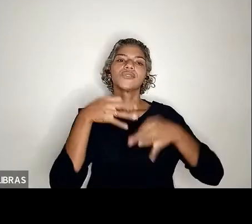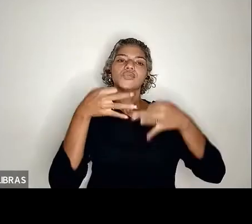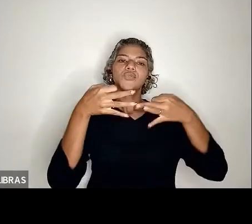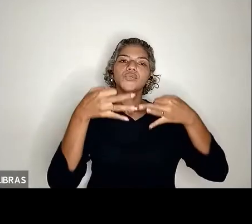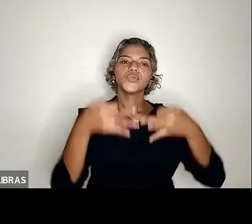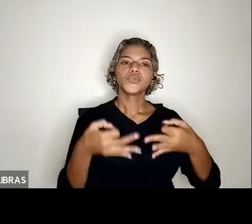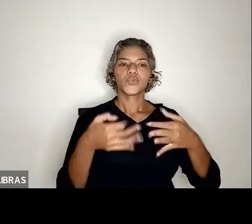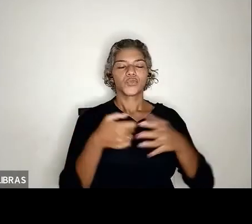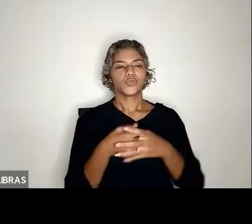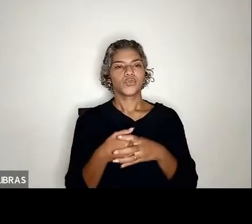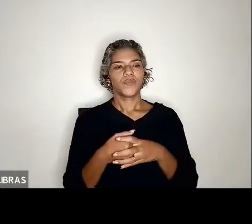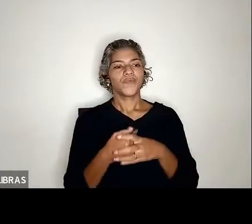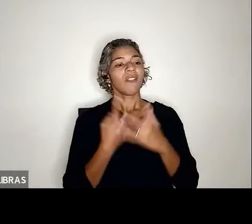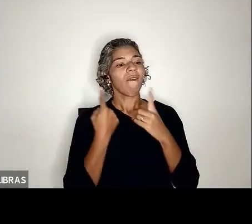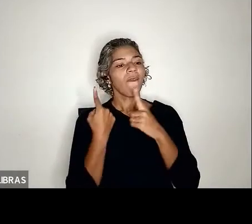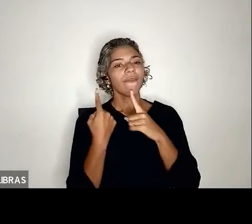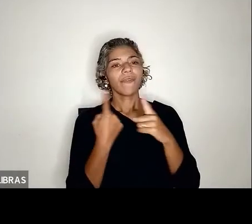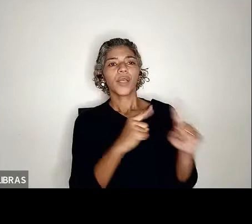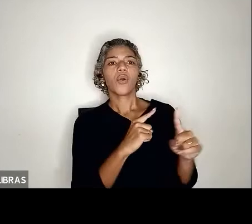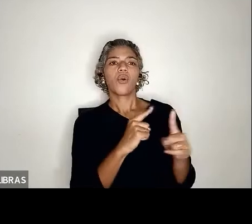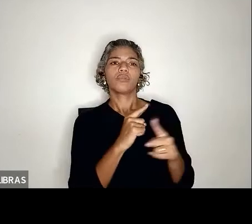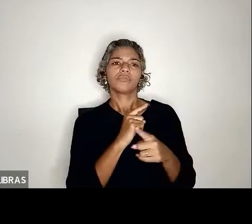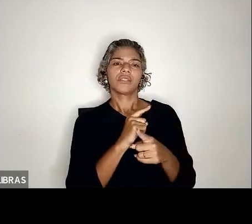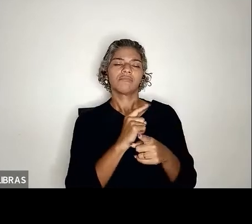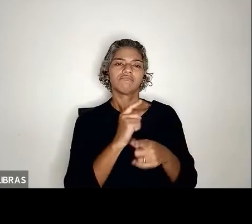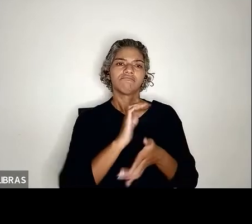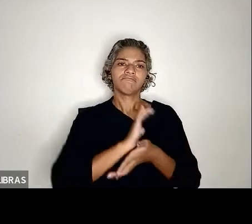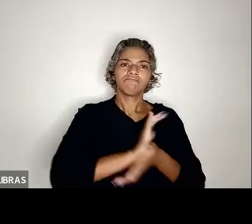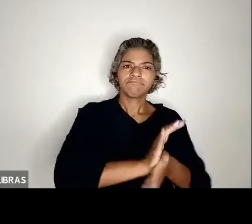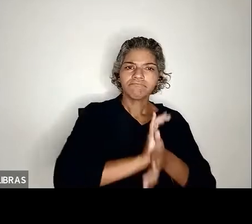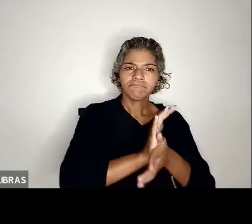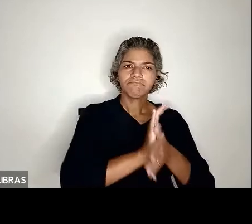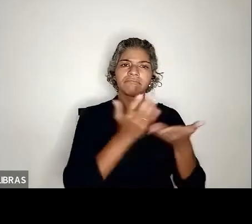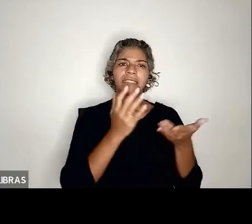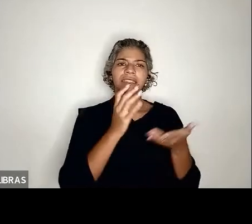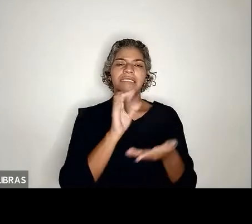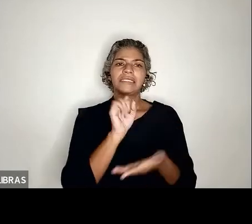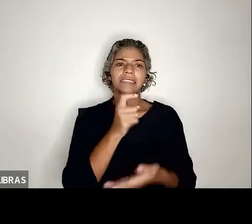enfim, como é que a gente transforma isso em ações concretas para além do desejo